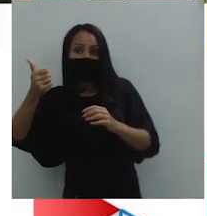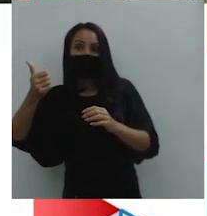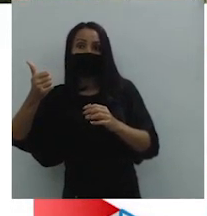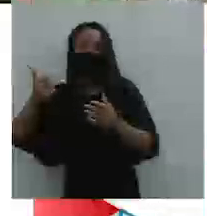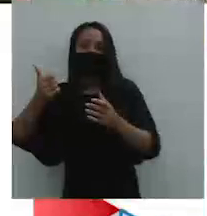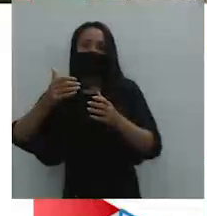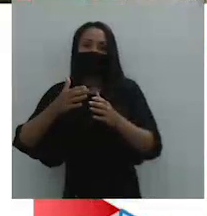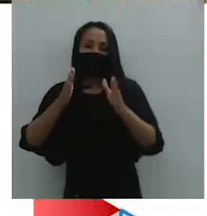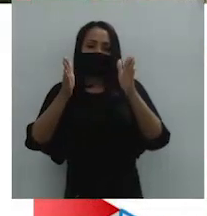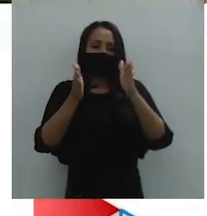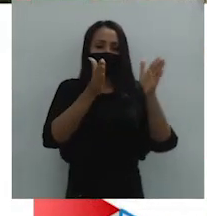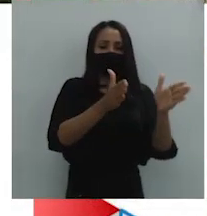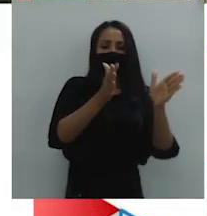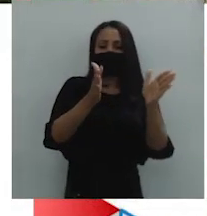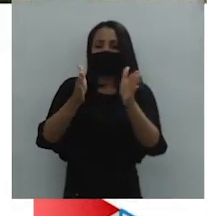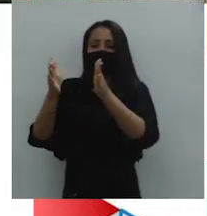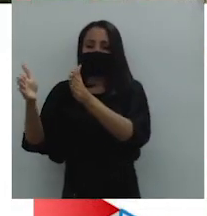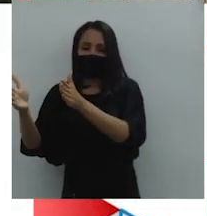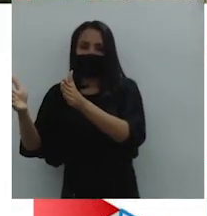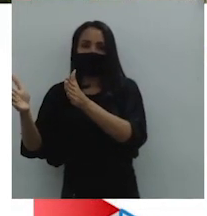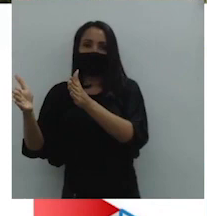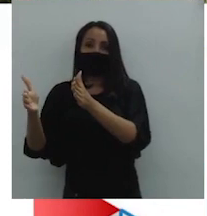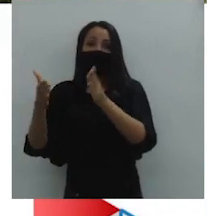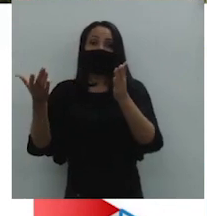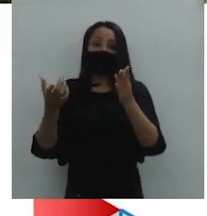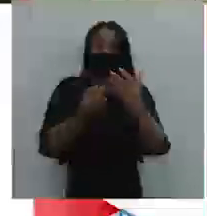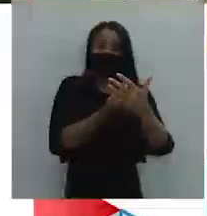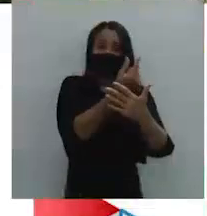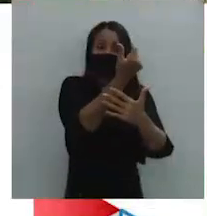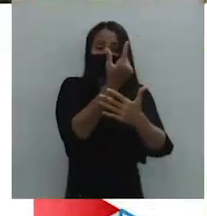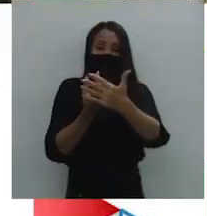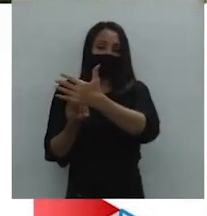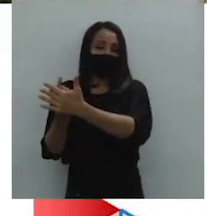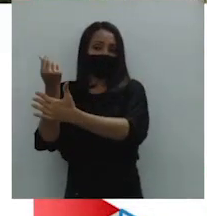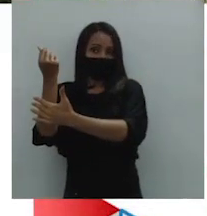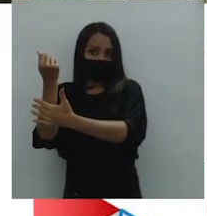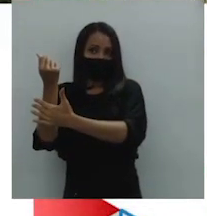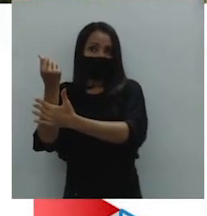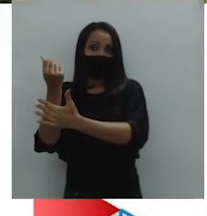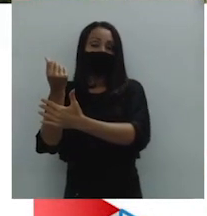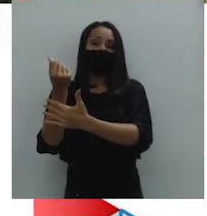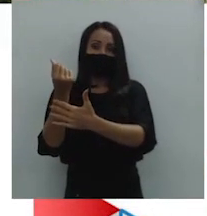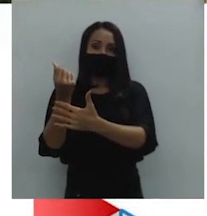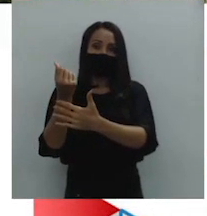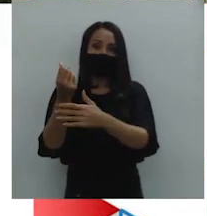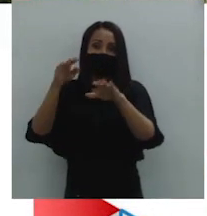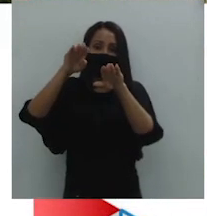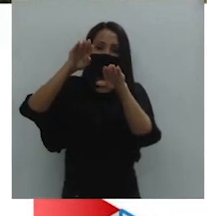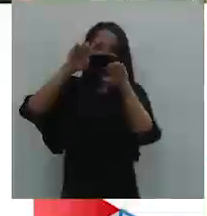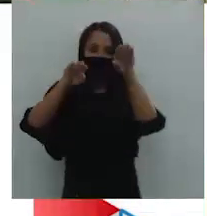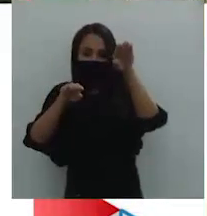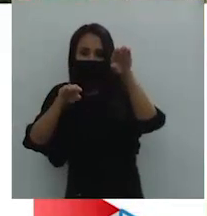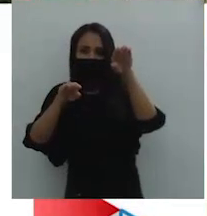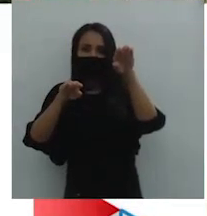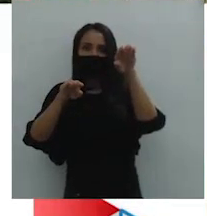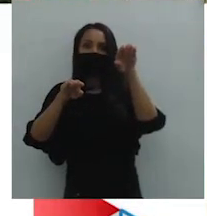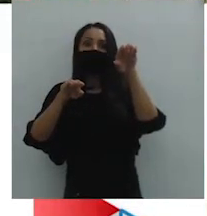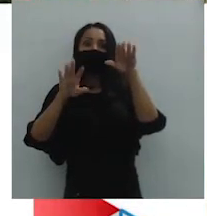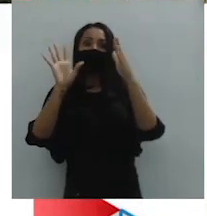ela é dividida também por fatores financeiros e de renda. E as desigualdades se concretizam